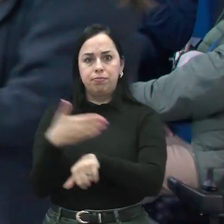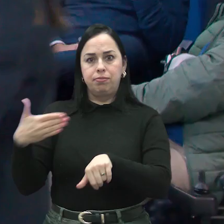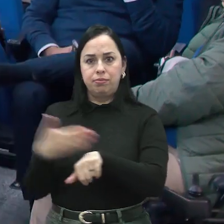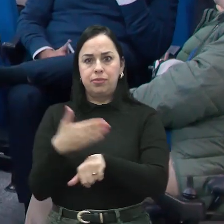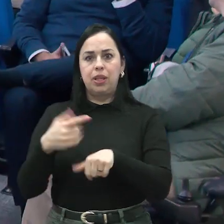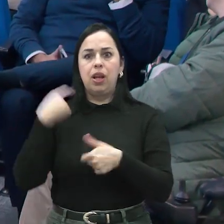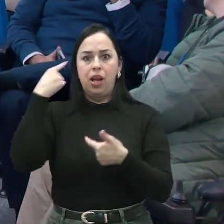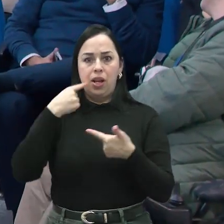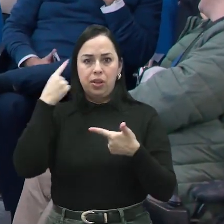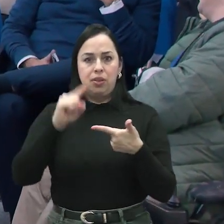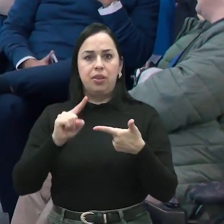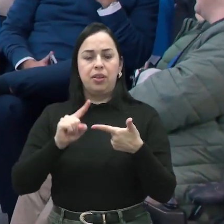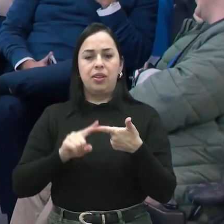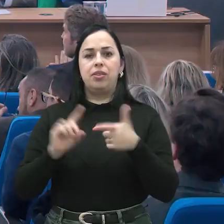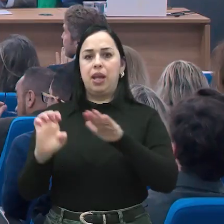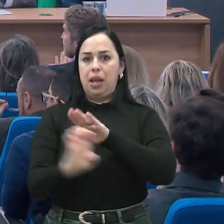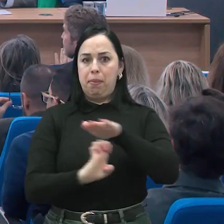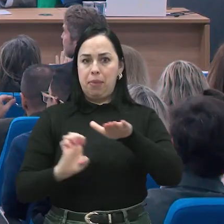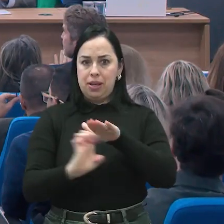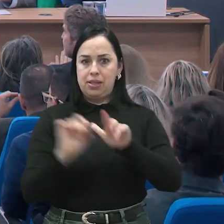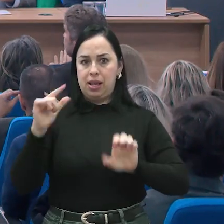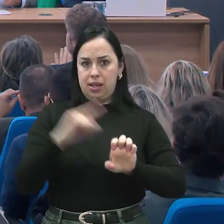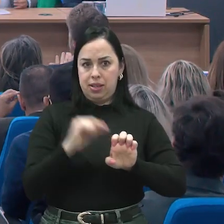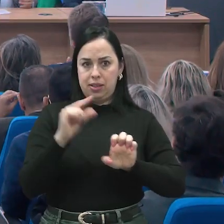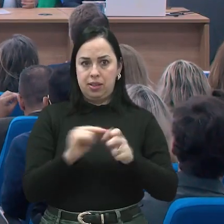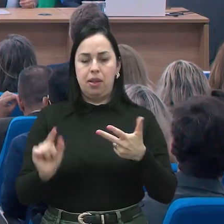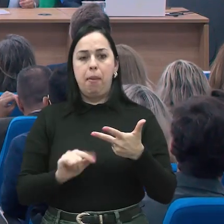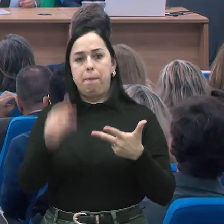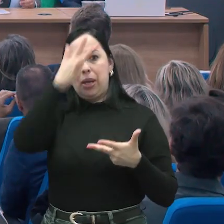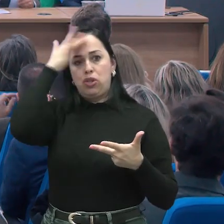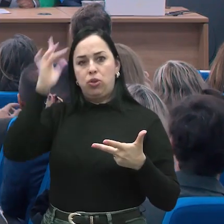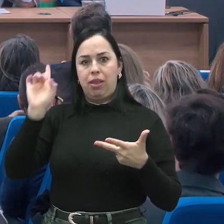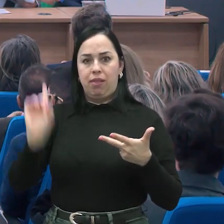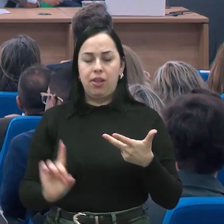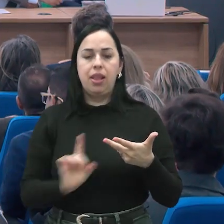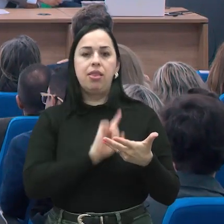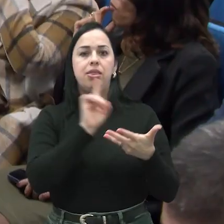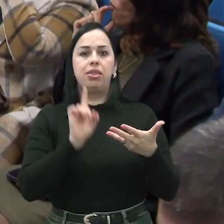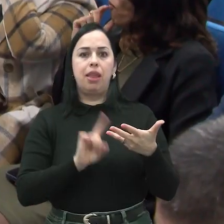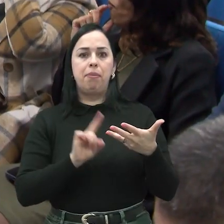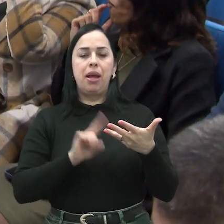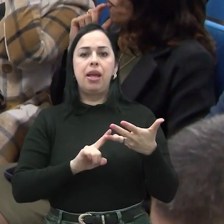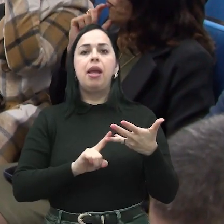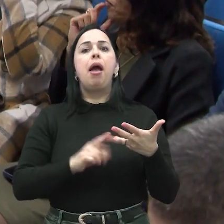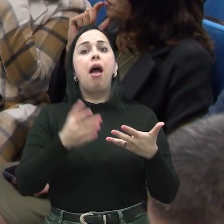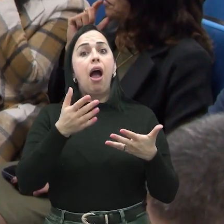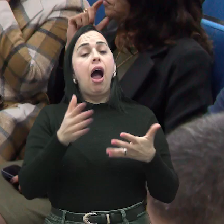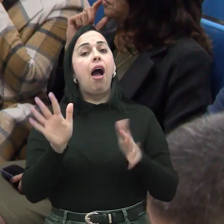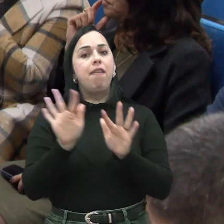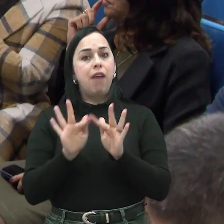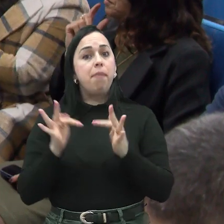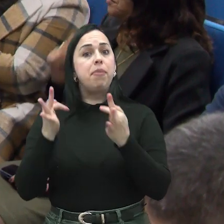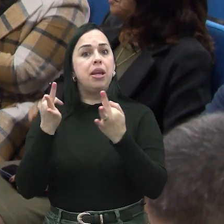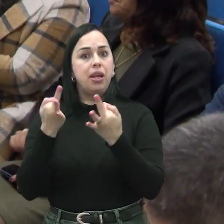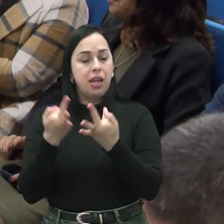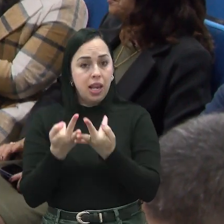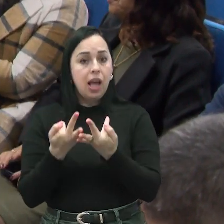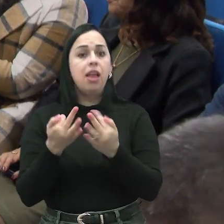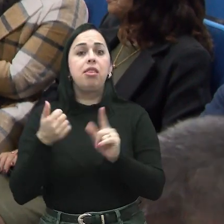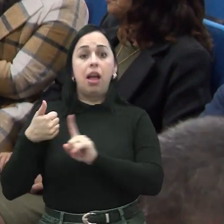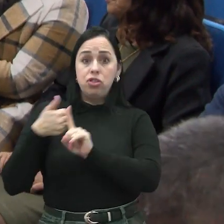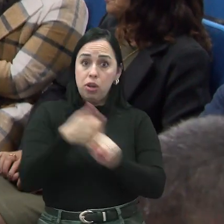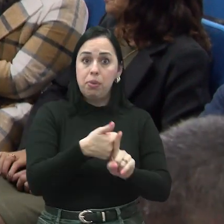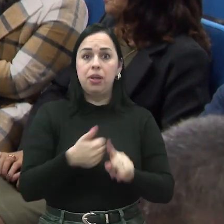contou com a presença de advogados, empresários, pessoas com deficiência e também pais de pessoas com transtorno